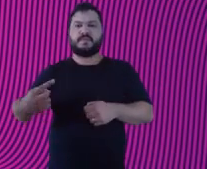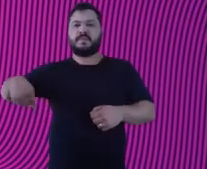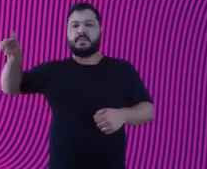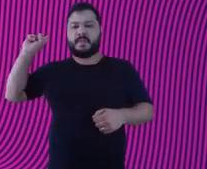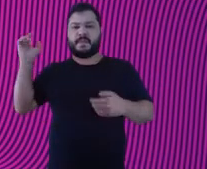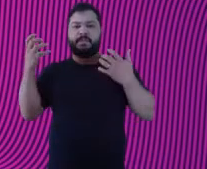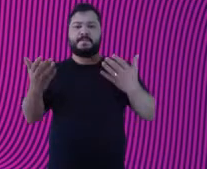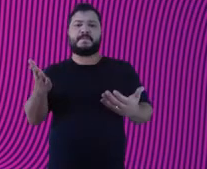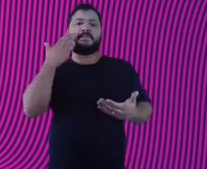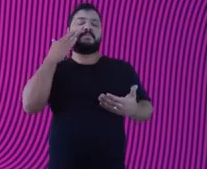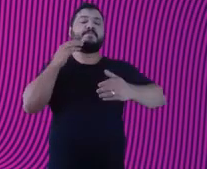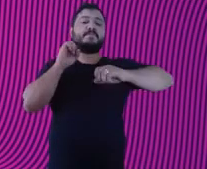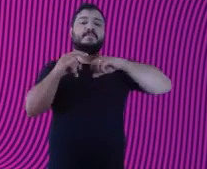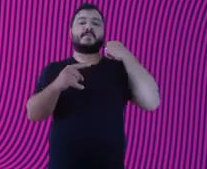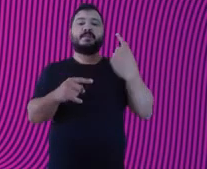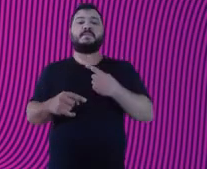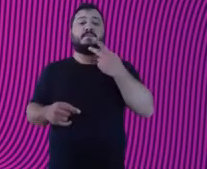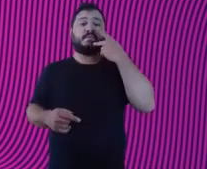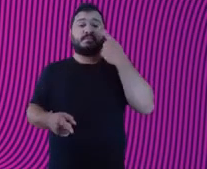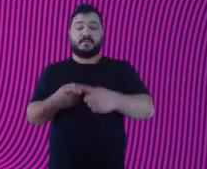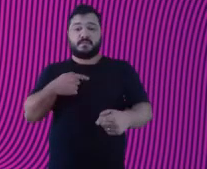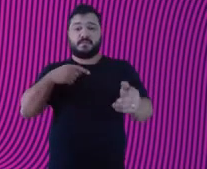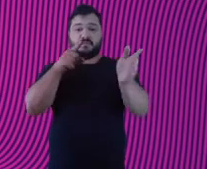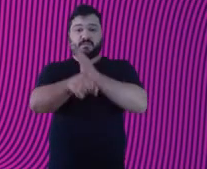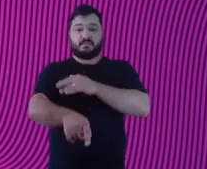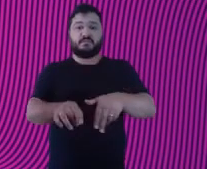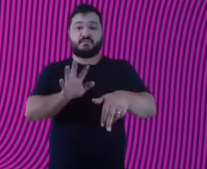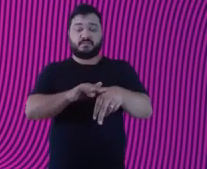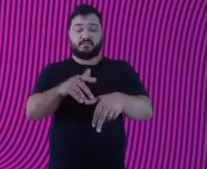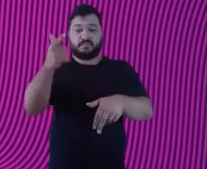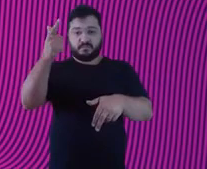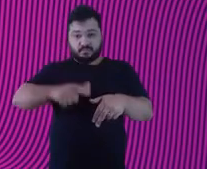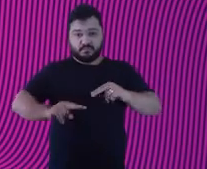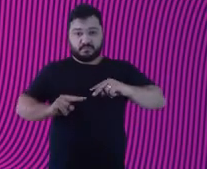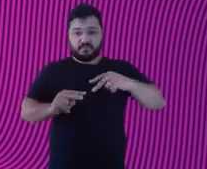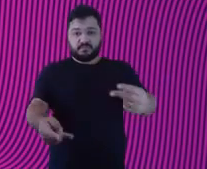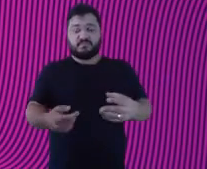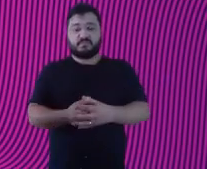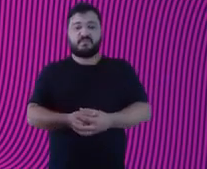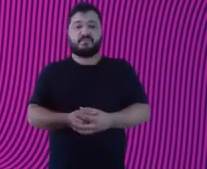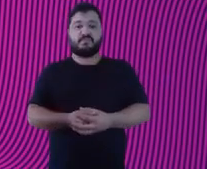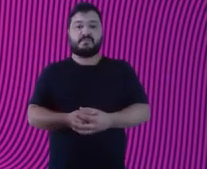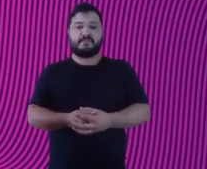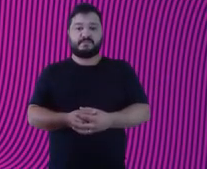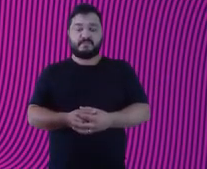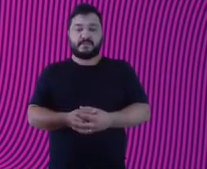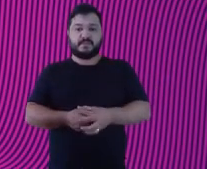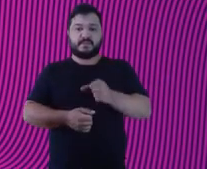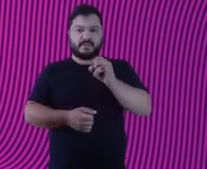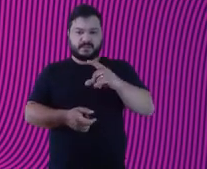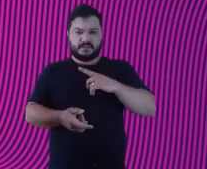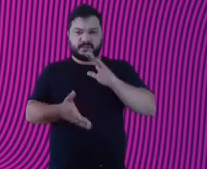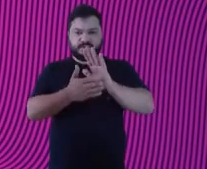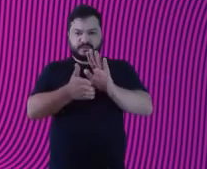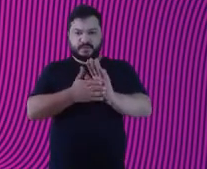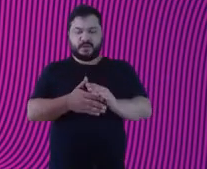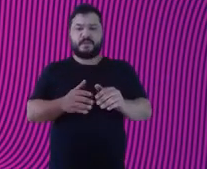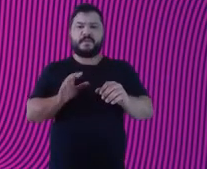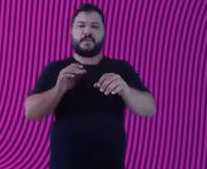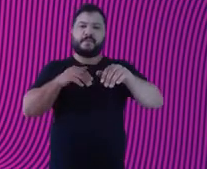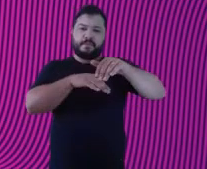doente fala, porque quando eu pergunto para o paciente, vamos fazer outro transplante? Quando você tem essa proposta, você guarda a célula,